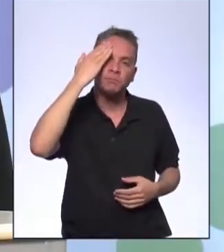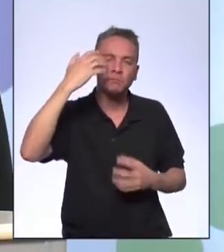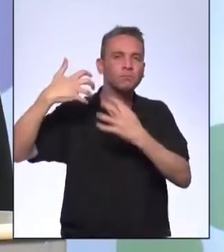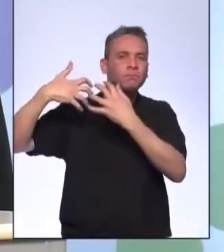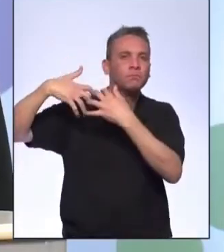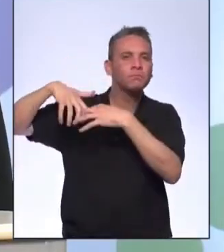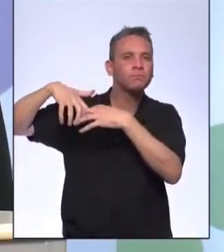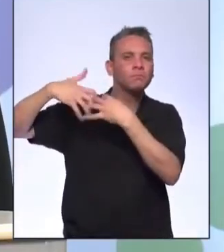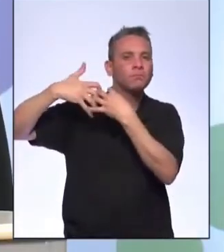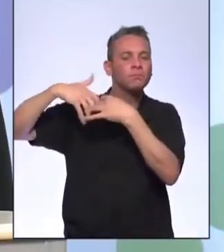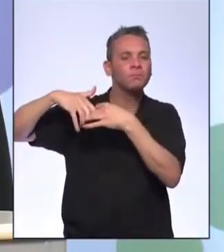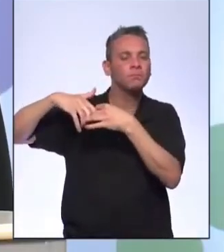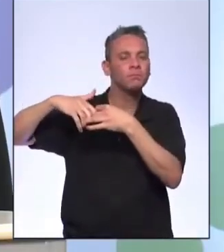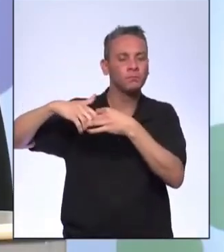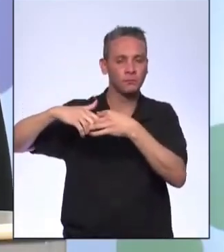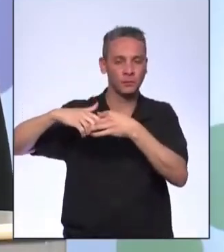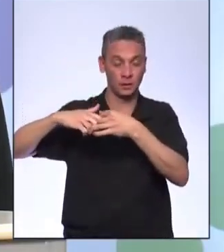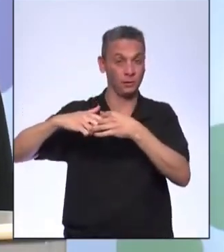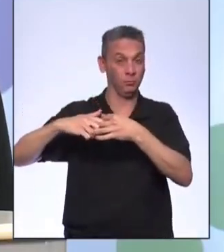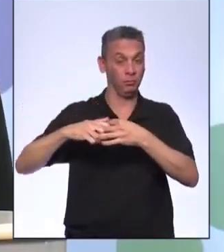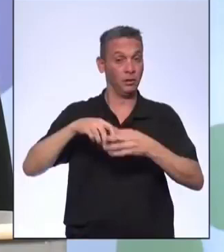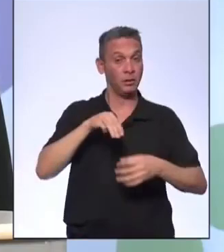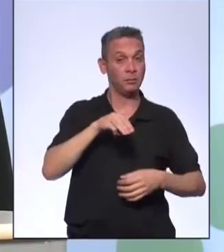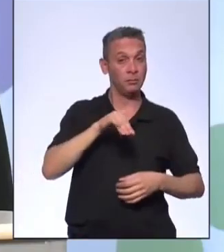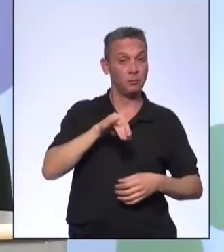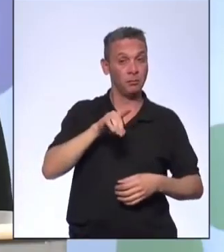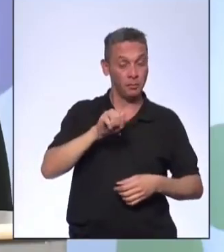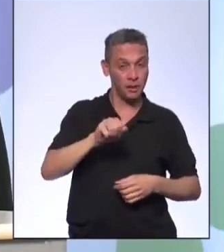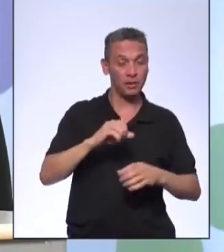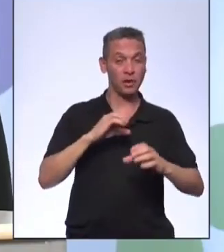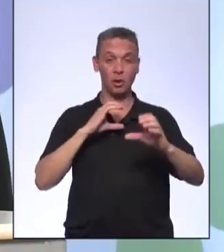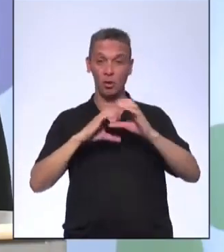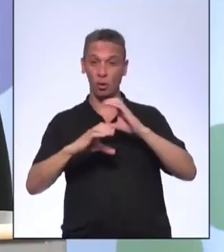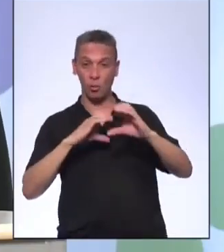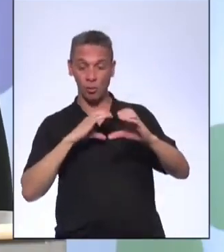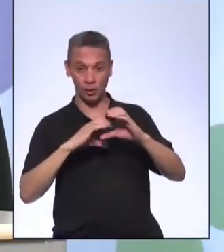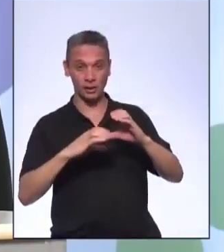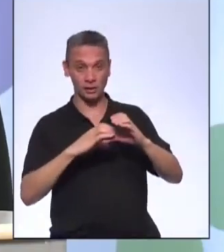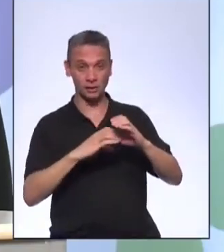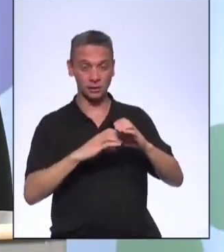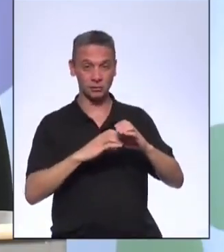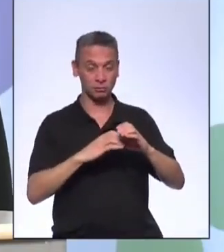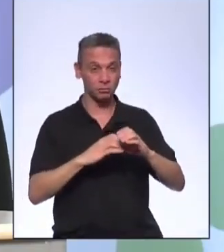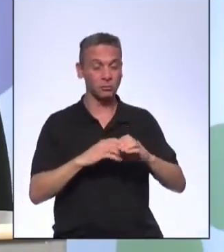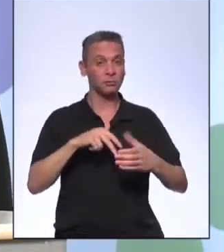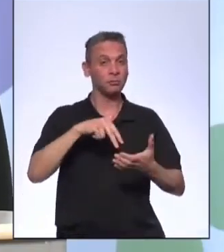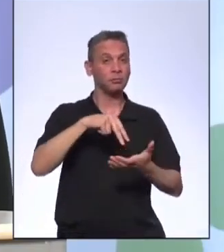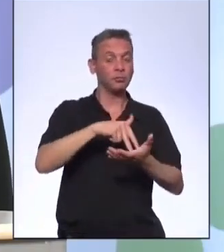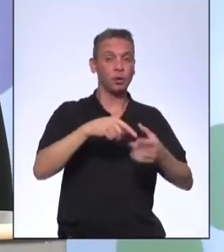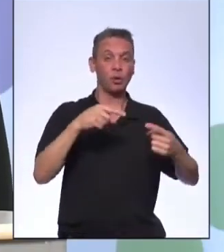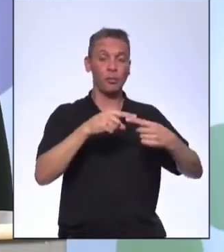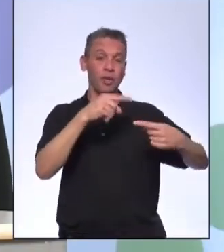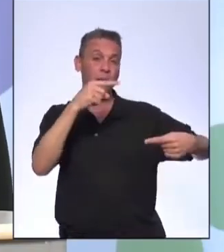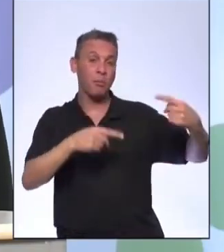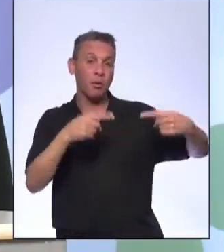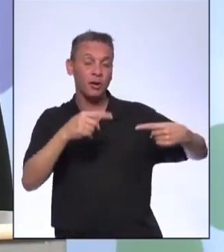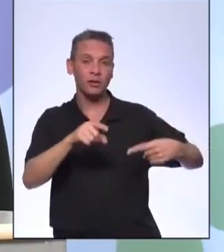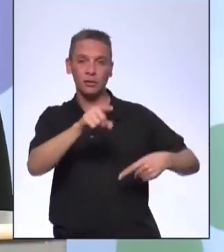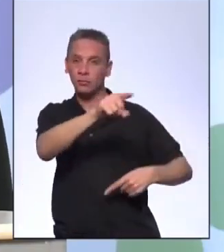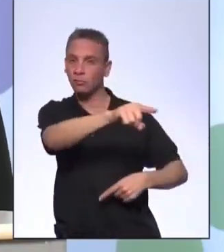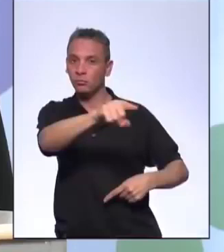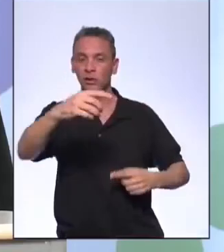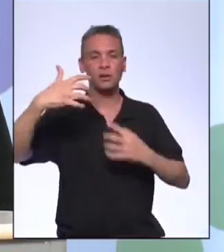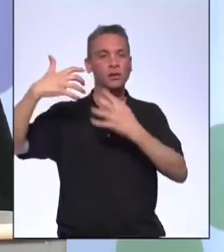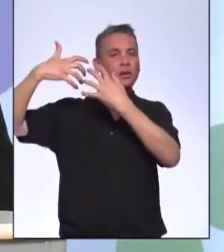perguntar se as mídias, né, e se os meios de comunicação, eles são isentos de uma postura política. E essa reflexão, ela